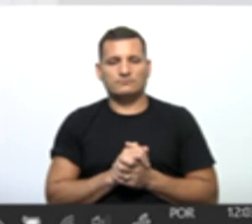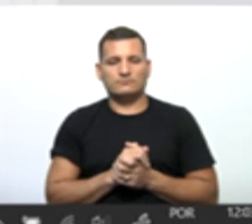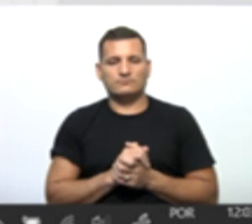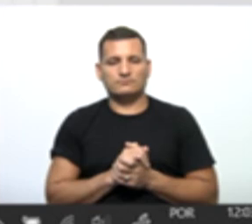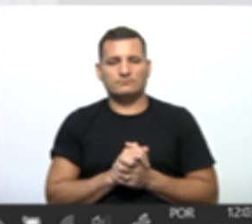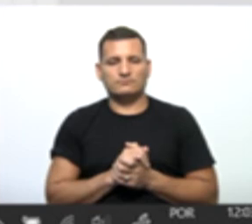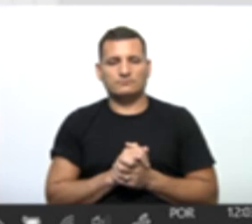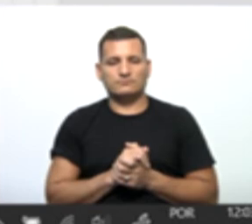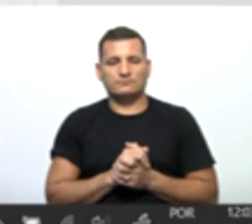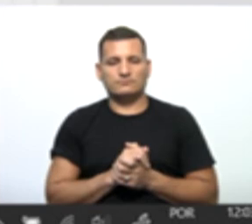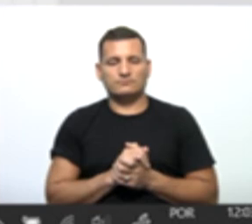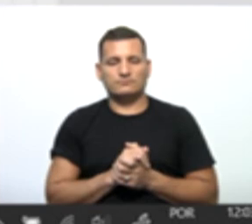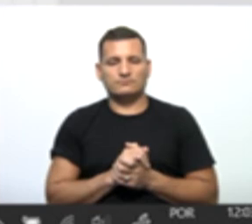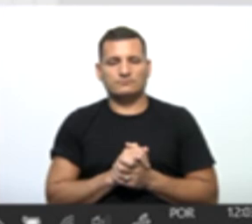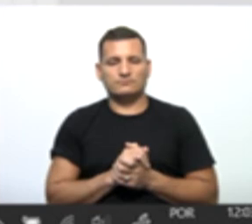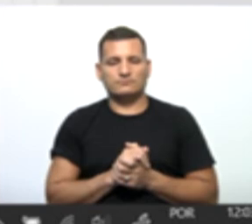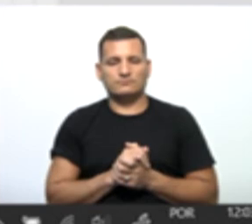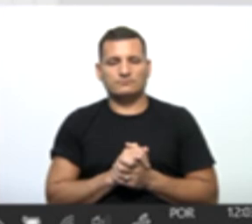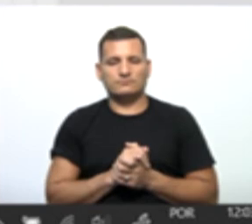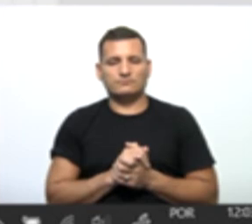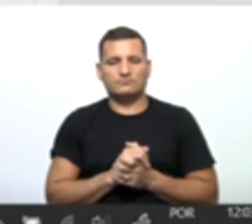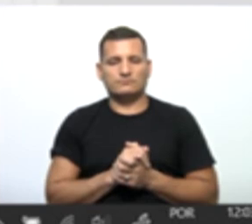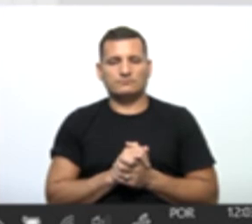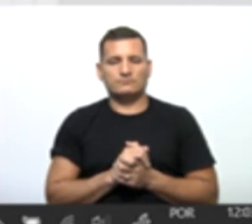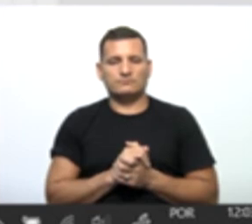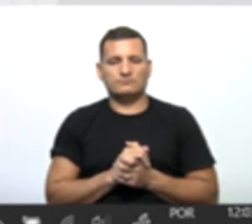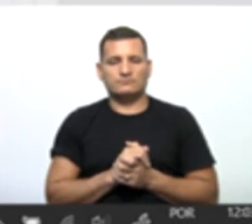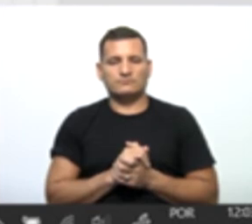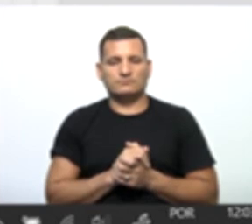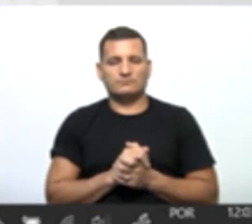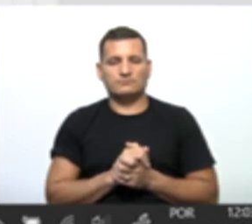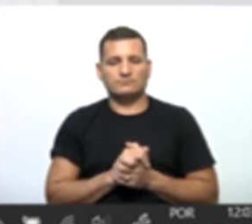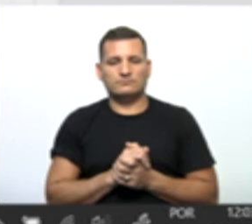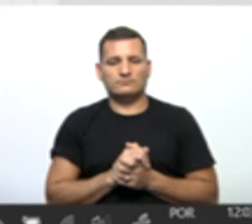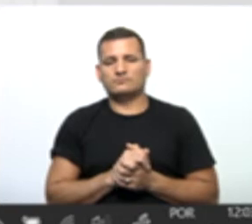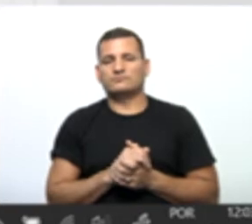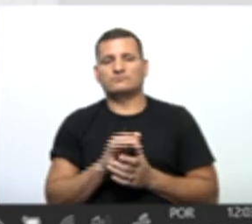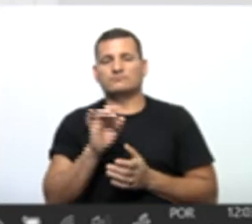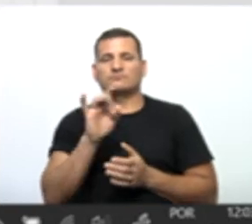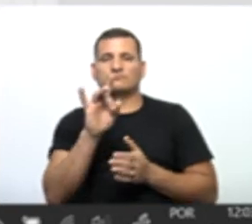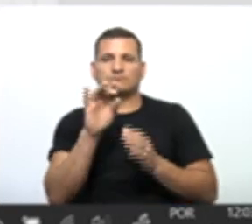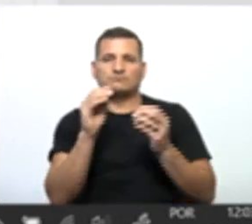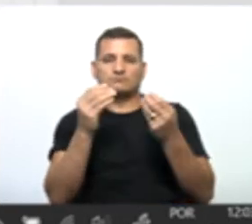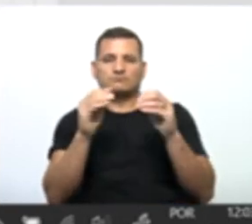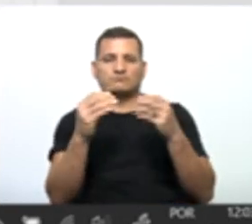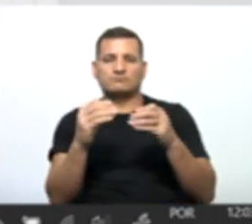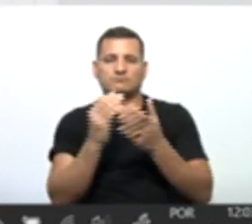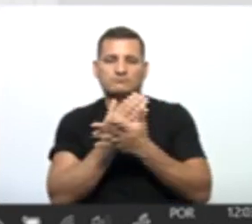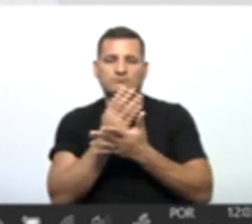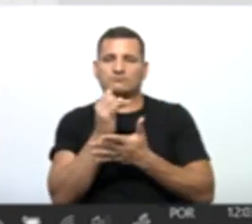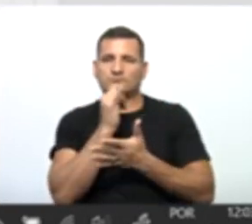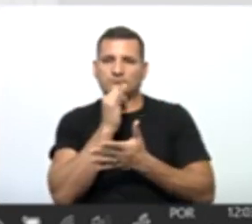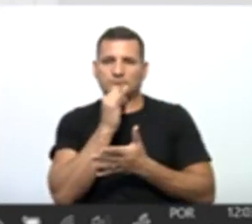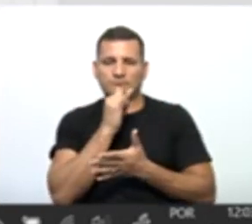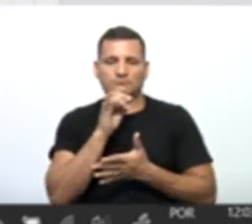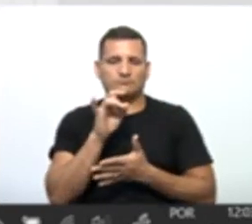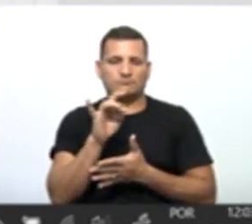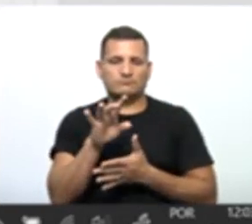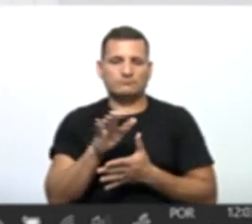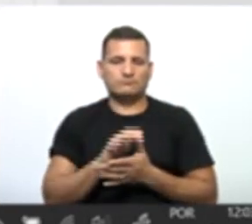que aqui eu estou só criando alguns exemplos. Não estou